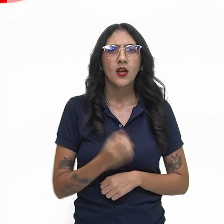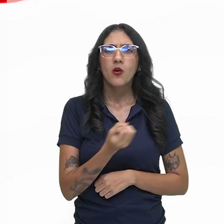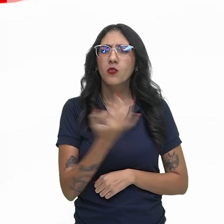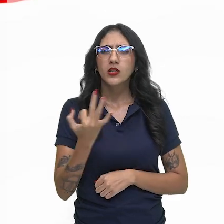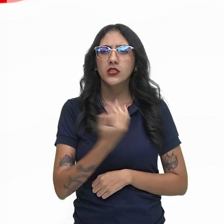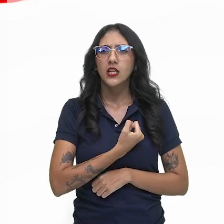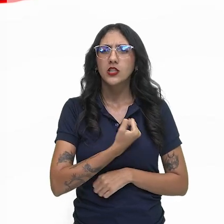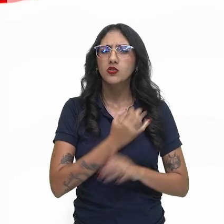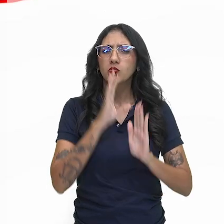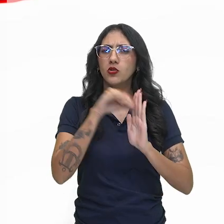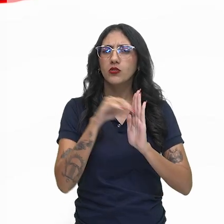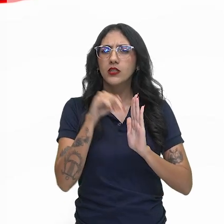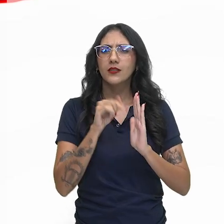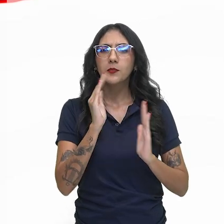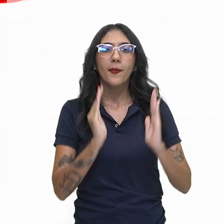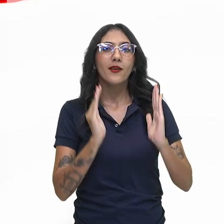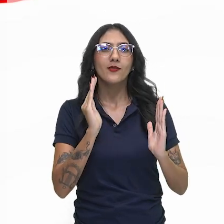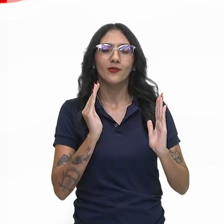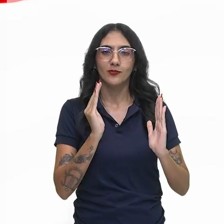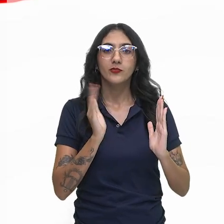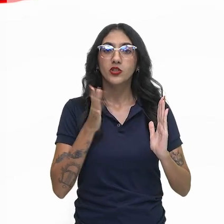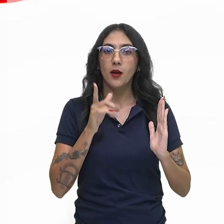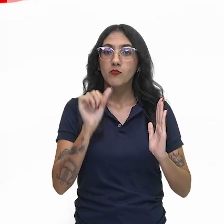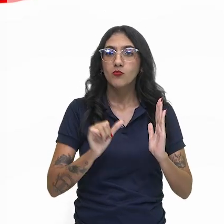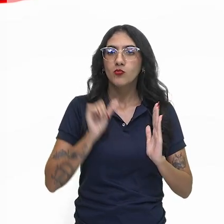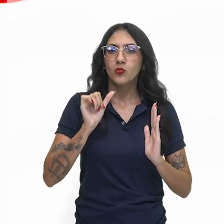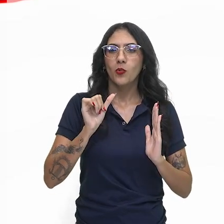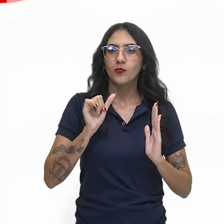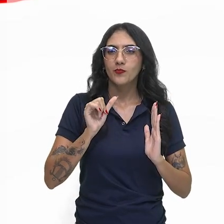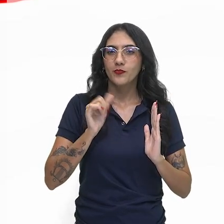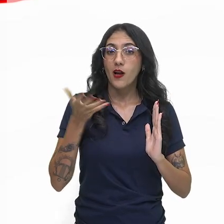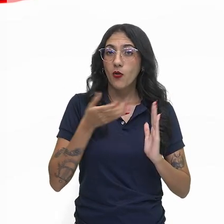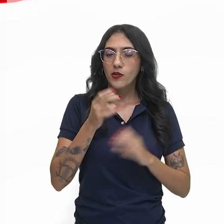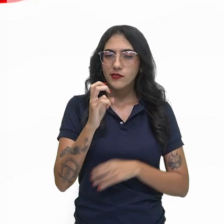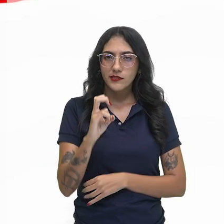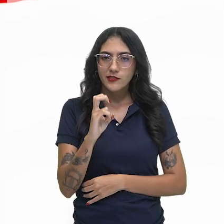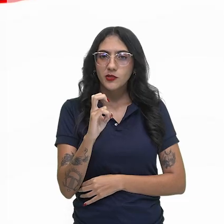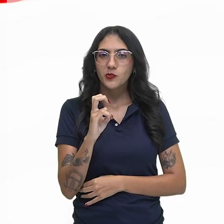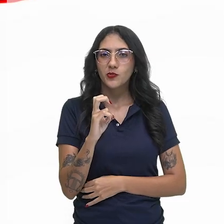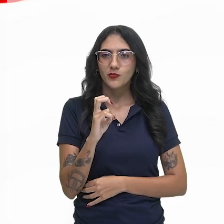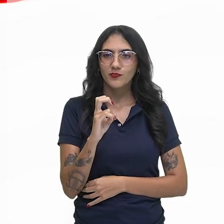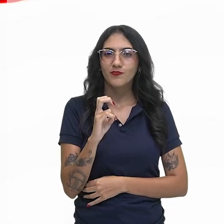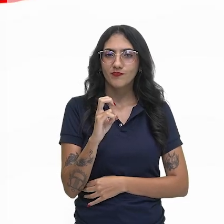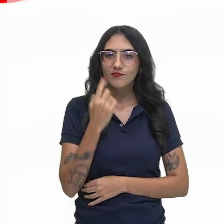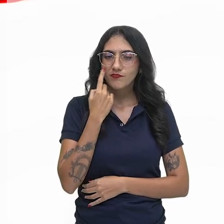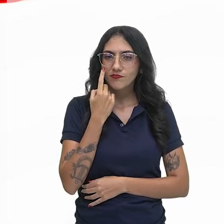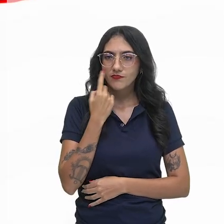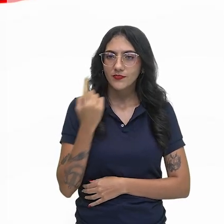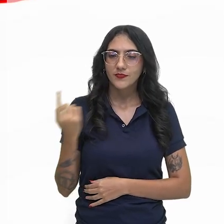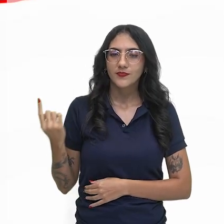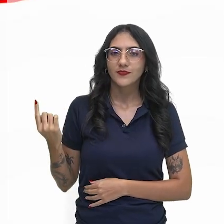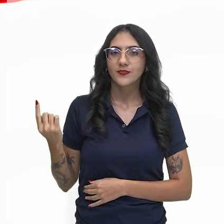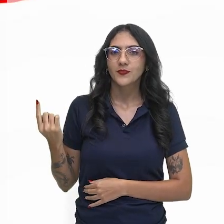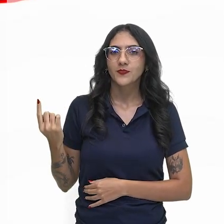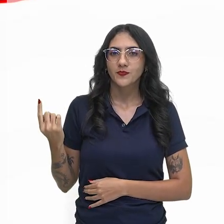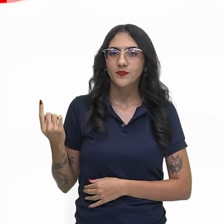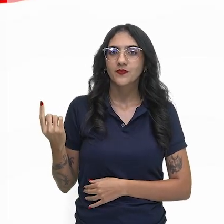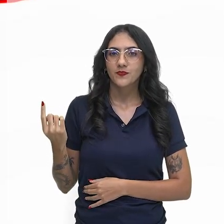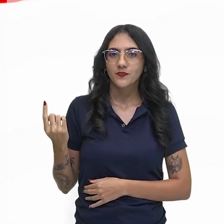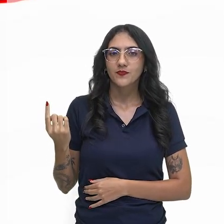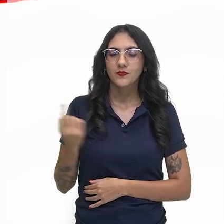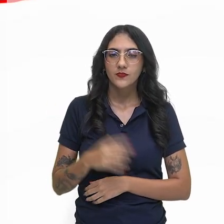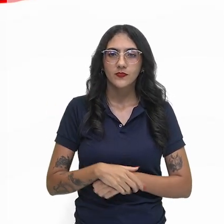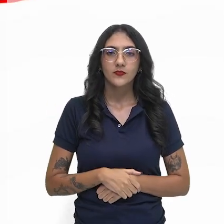Algarismos significativos. Agora eu tenho 5 algarismos significativos. Quantos